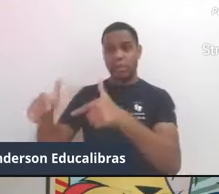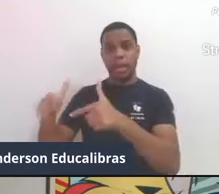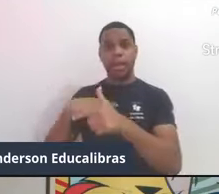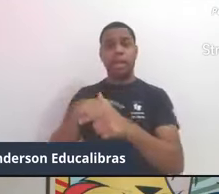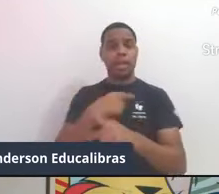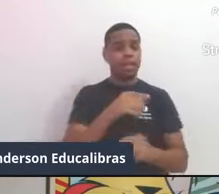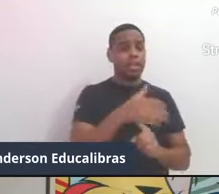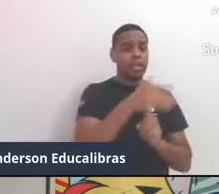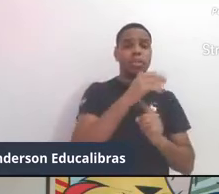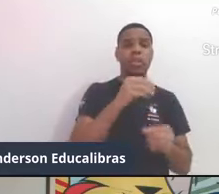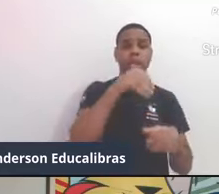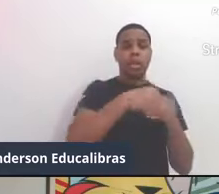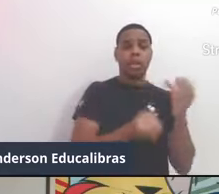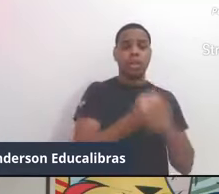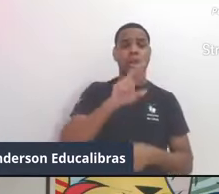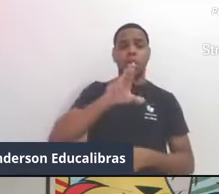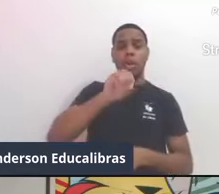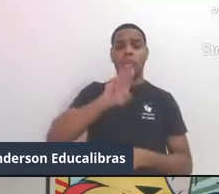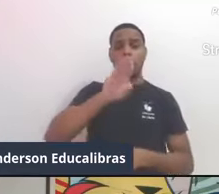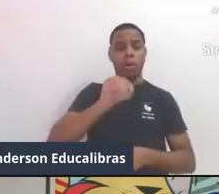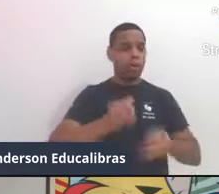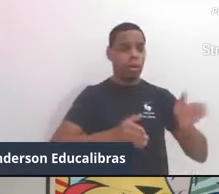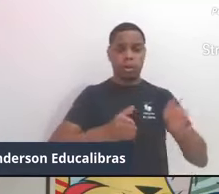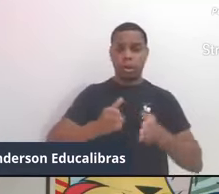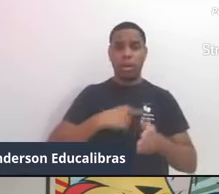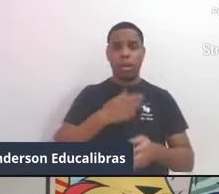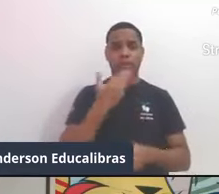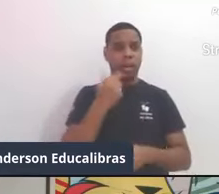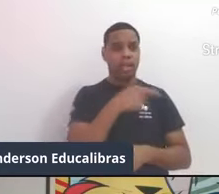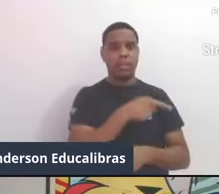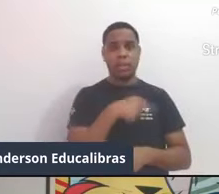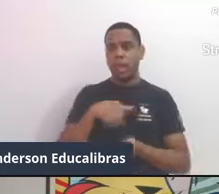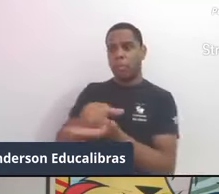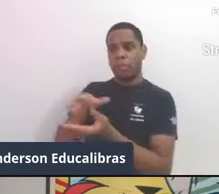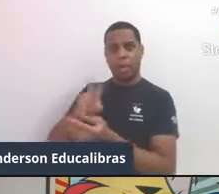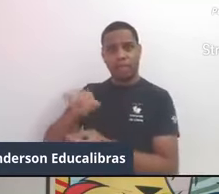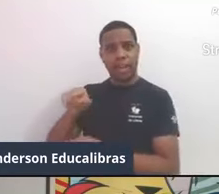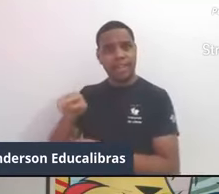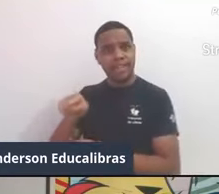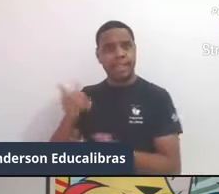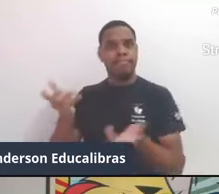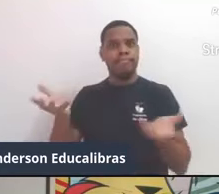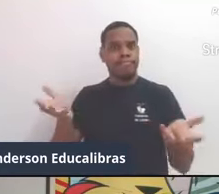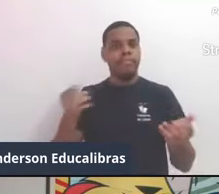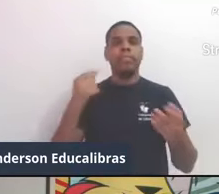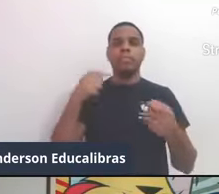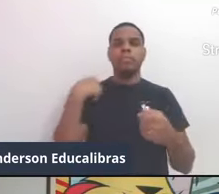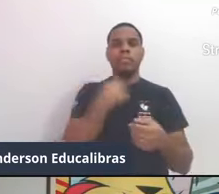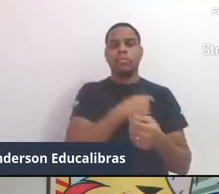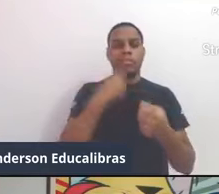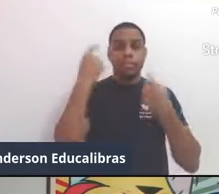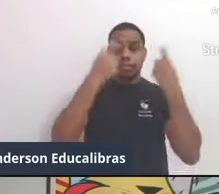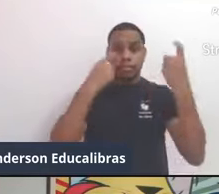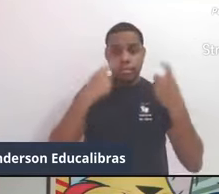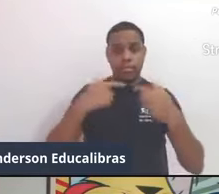com um aplicativo. Então, preocupa muito quando a gente fala de inclusão, quando a gente fala desse trabalho social, quantos postos de